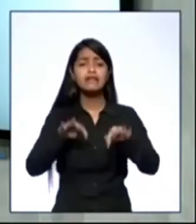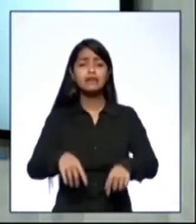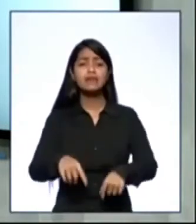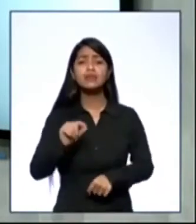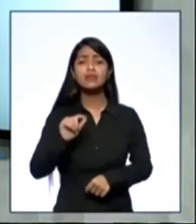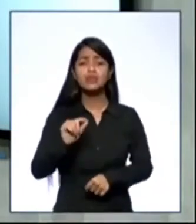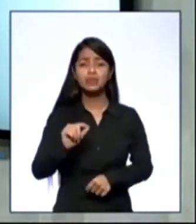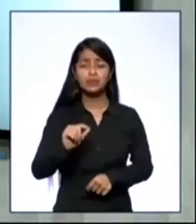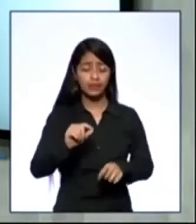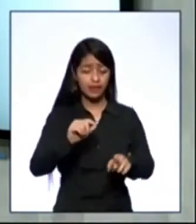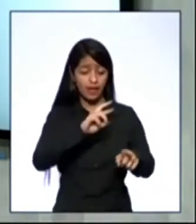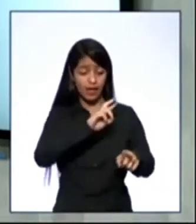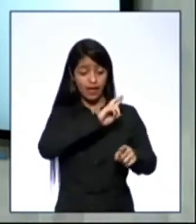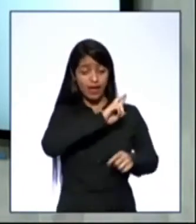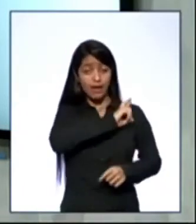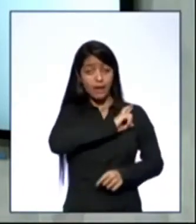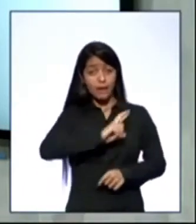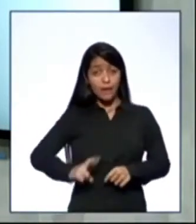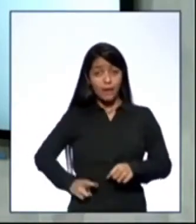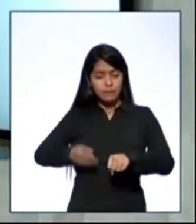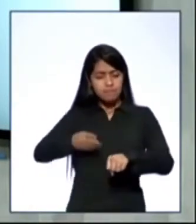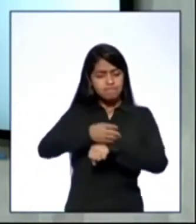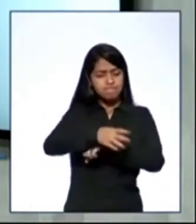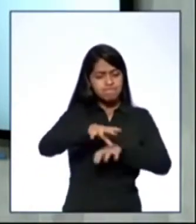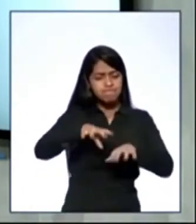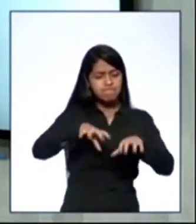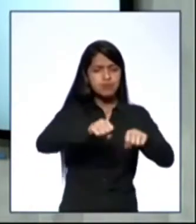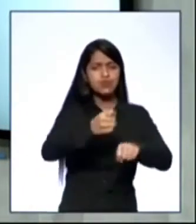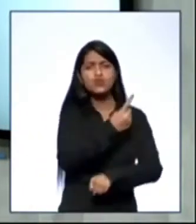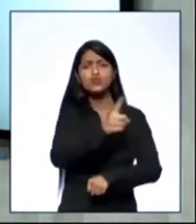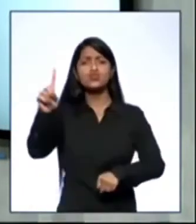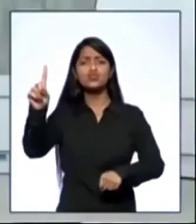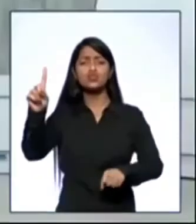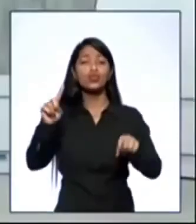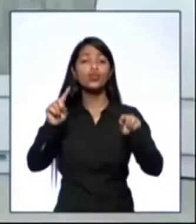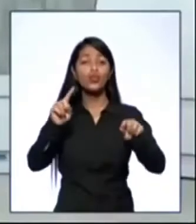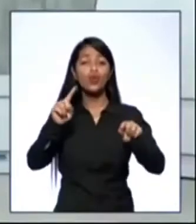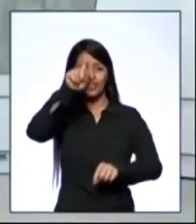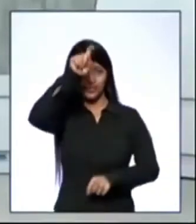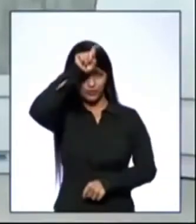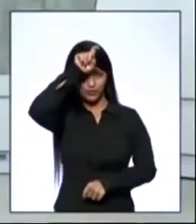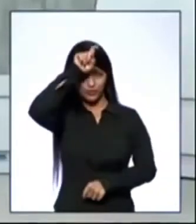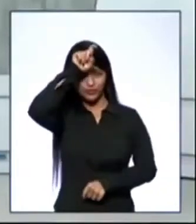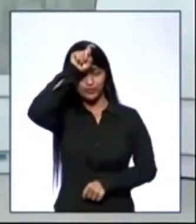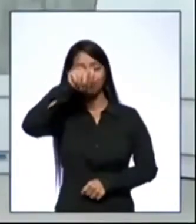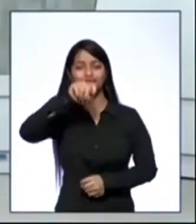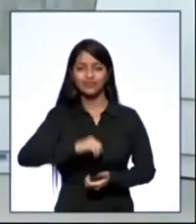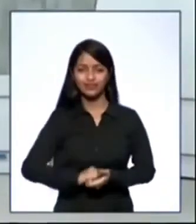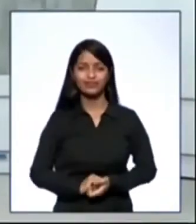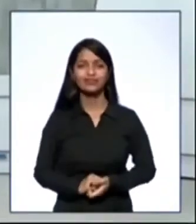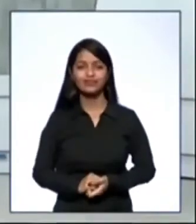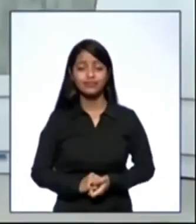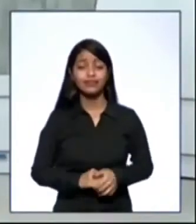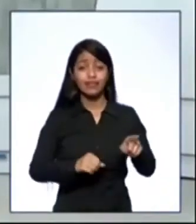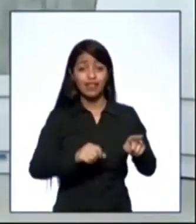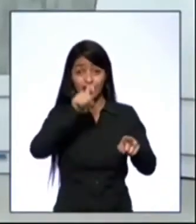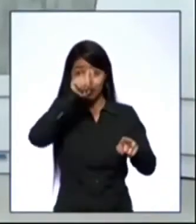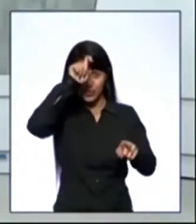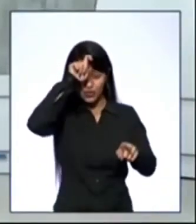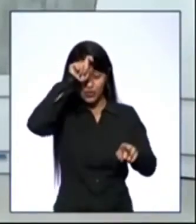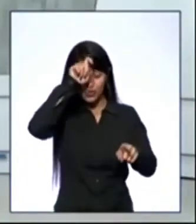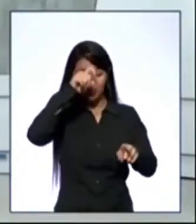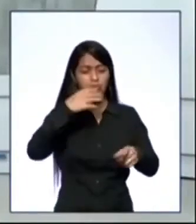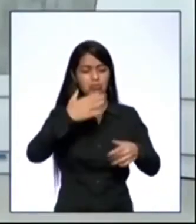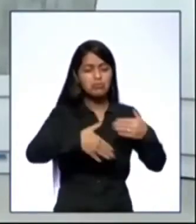conquista da República, a última conquista republicana foi o Egito. Gente, O Egito se deu já no contexto das